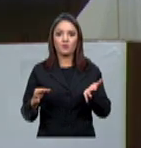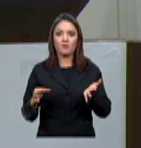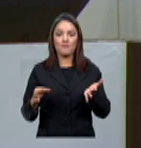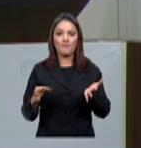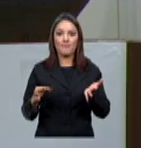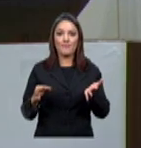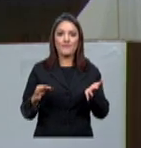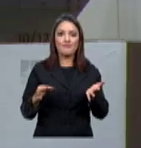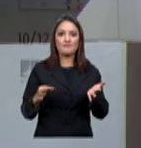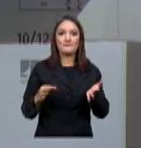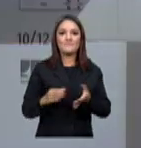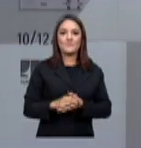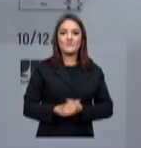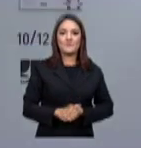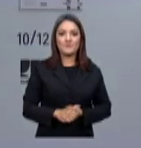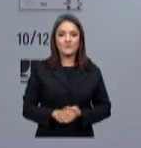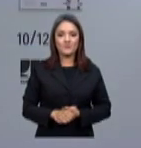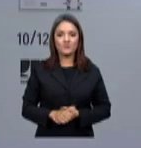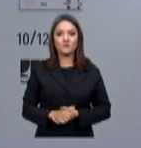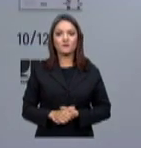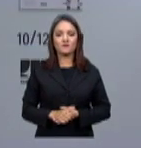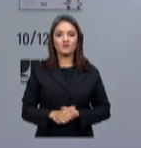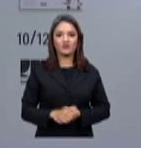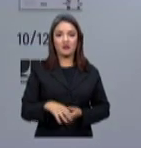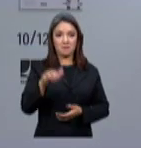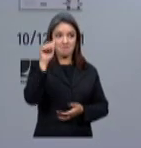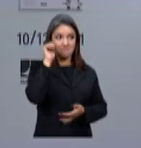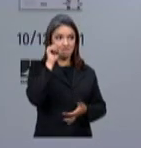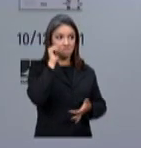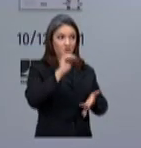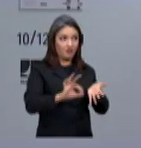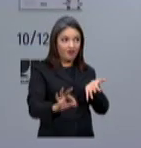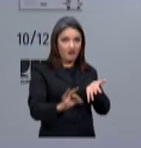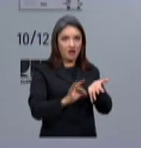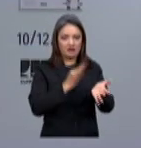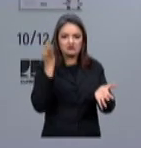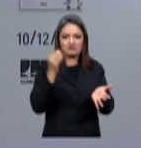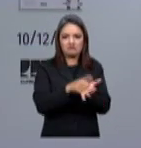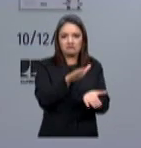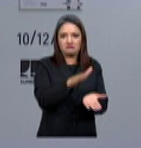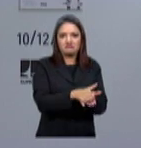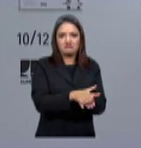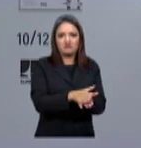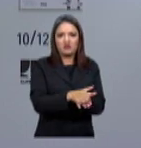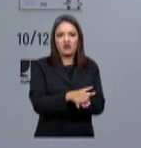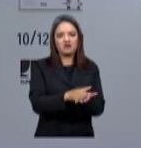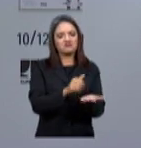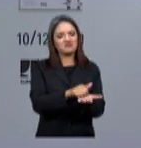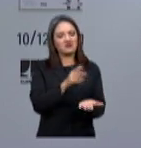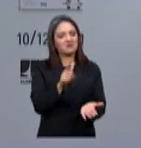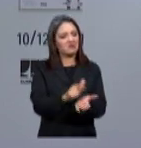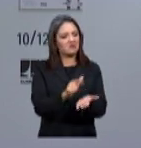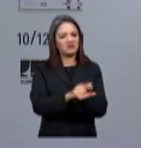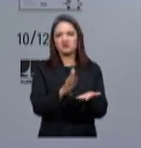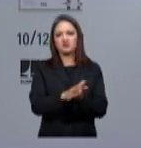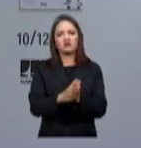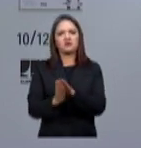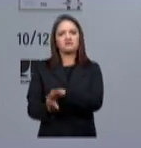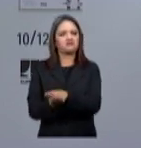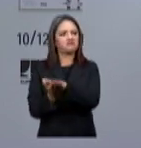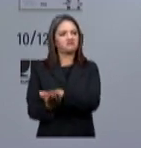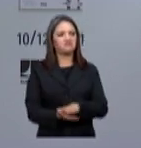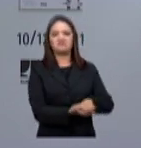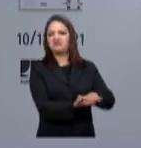eram assinaladas assinadas por mulheres eram simplesmente postas de lado não se